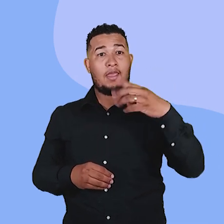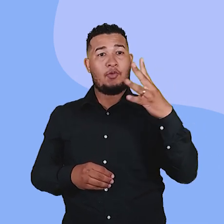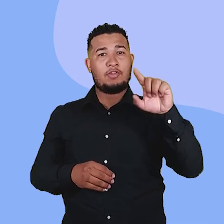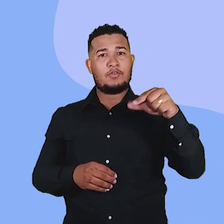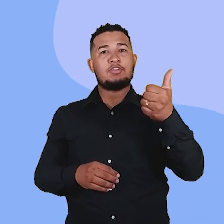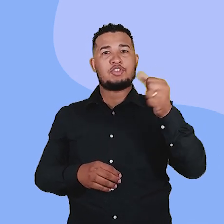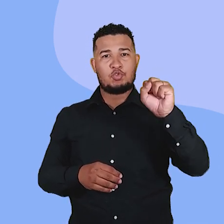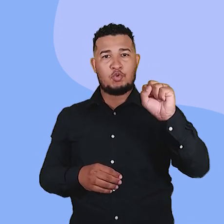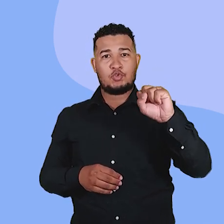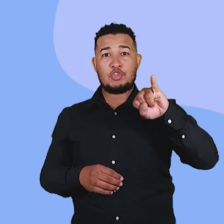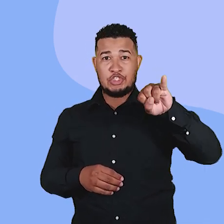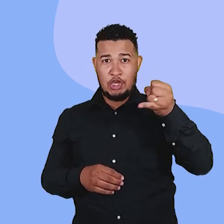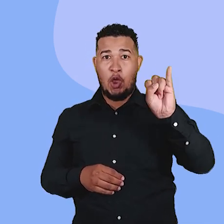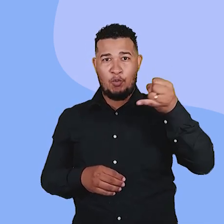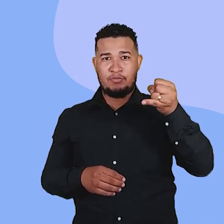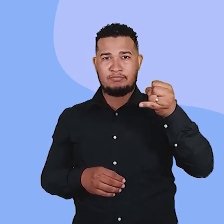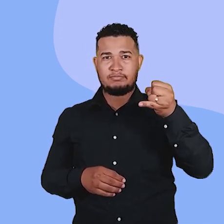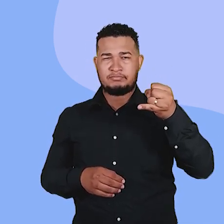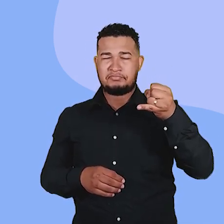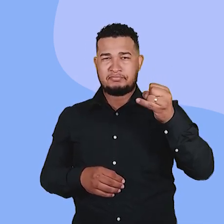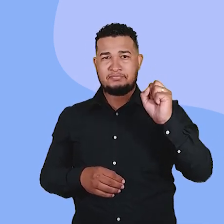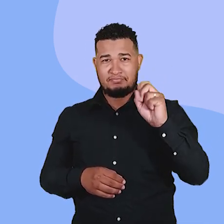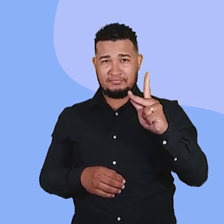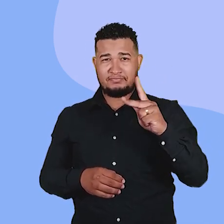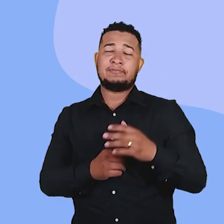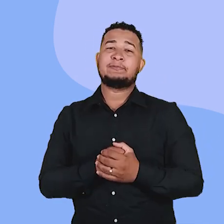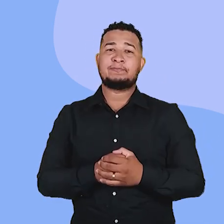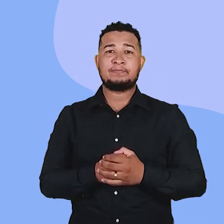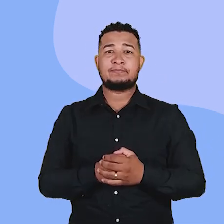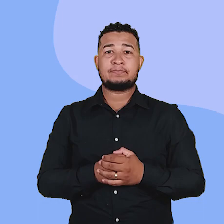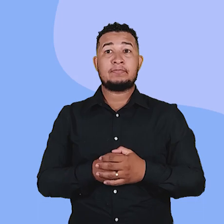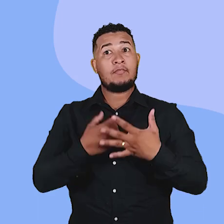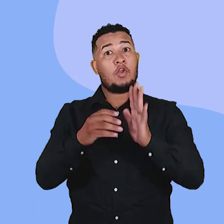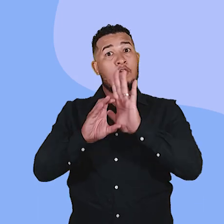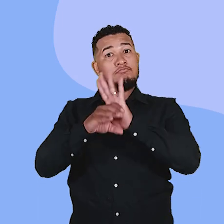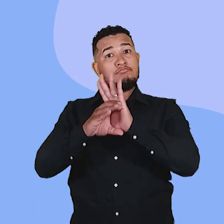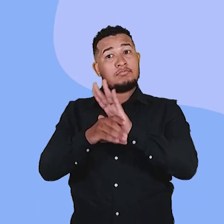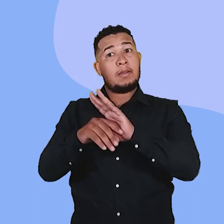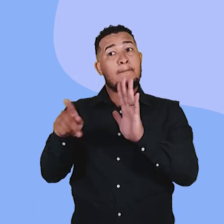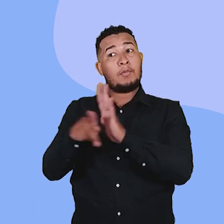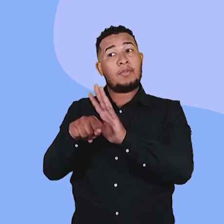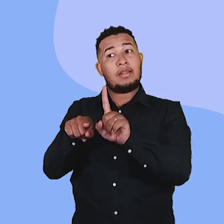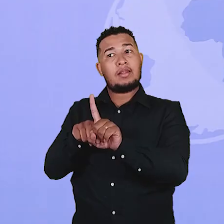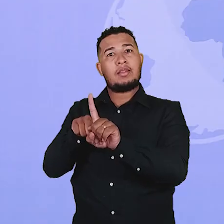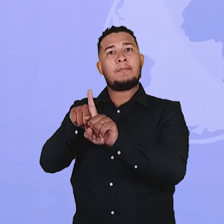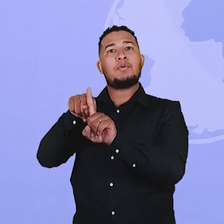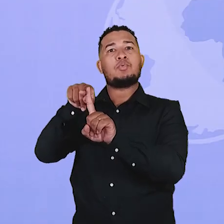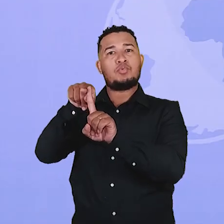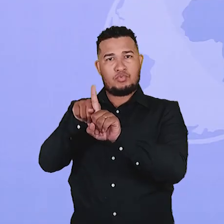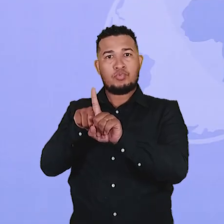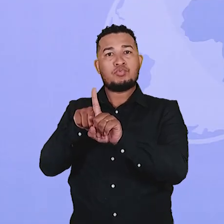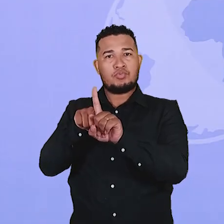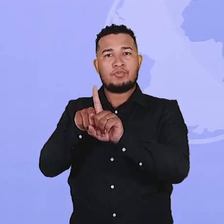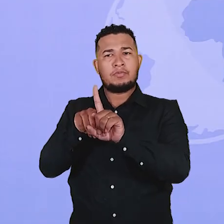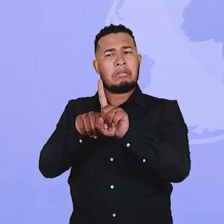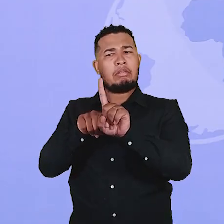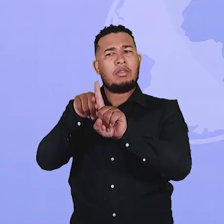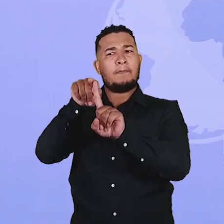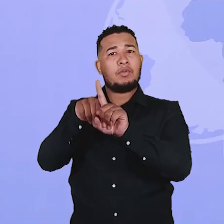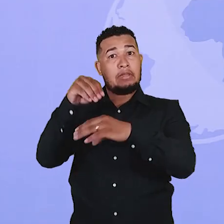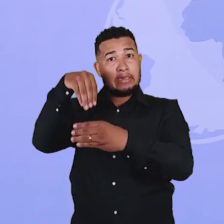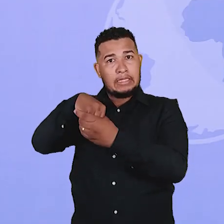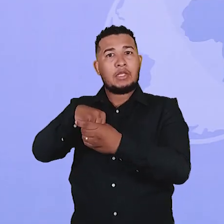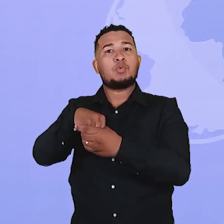aí em joule, beleza? E aí vamos conceituar a temperatura. Temperatura na